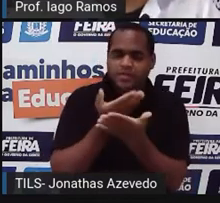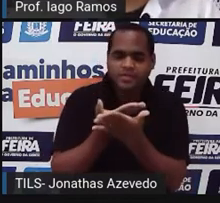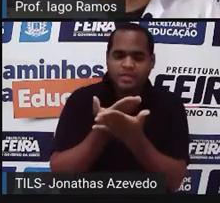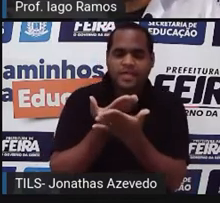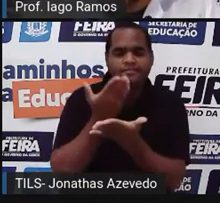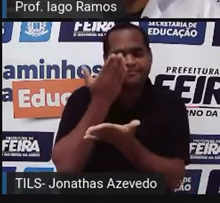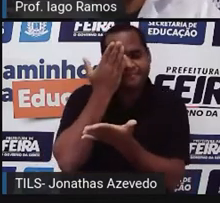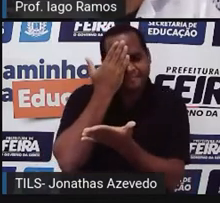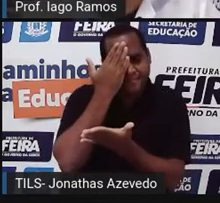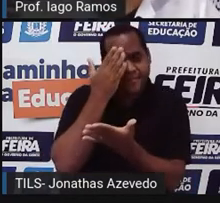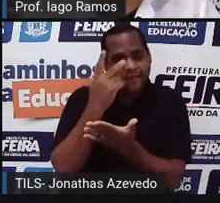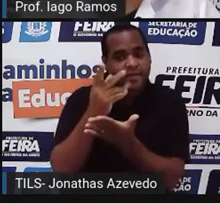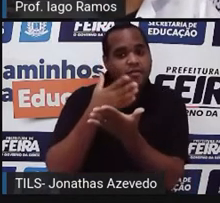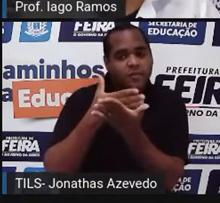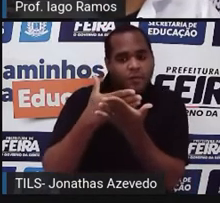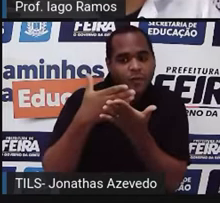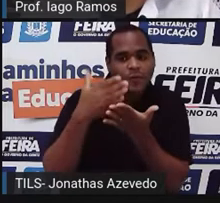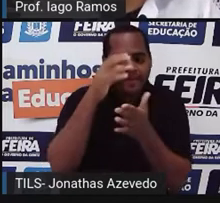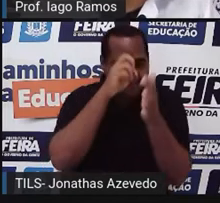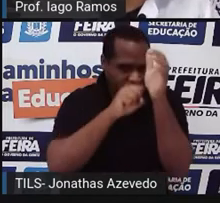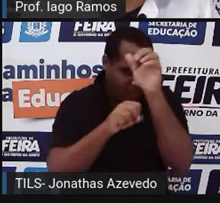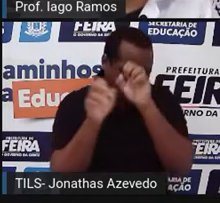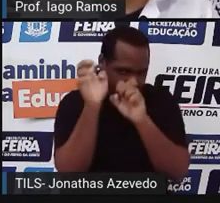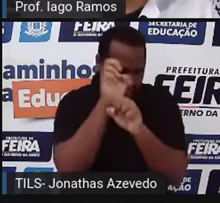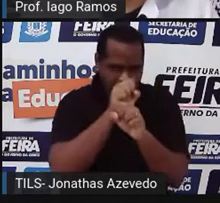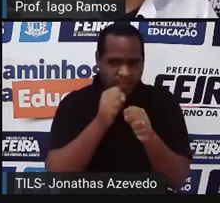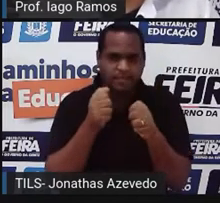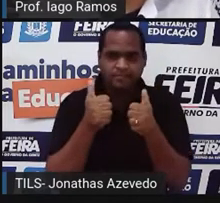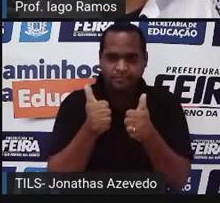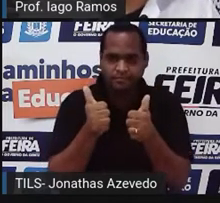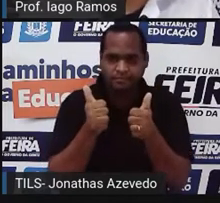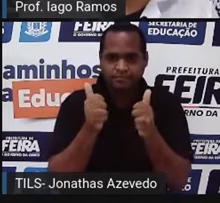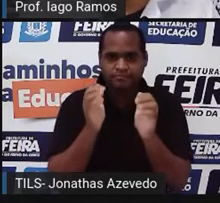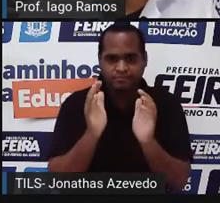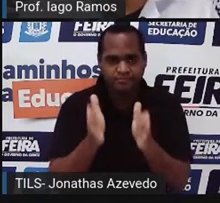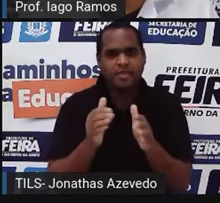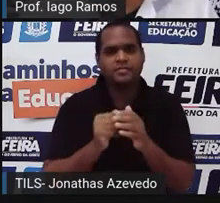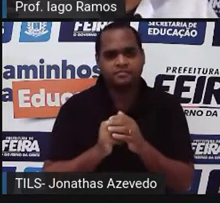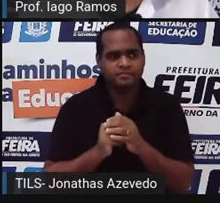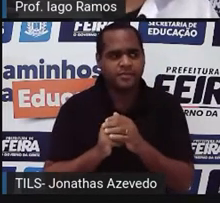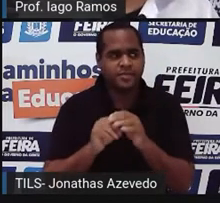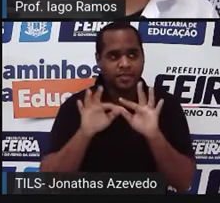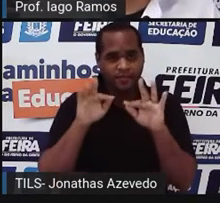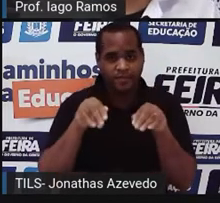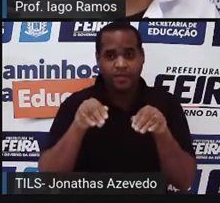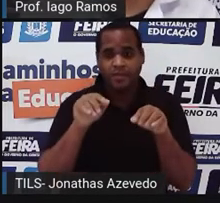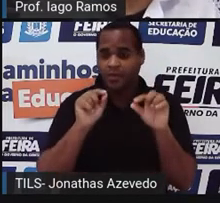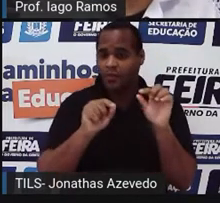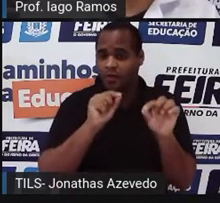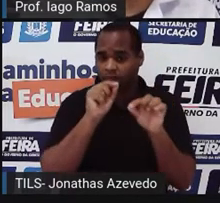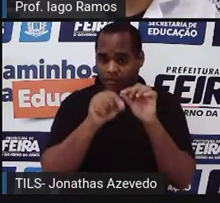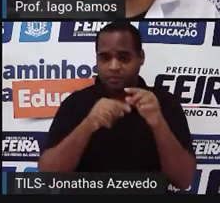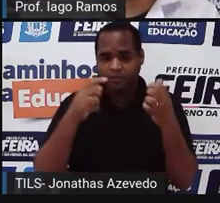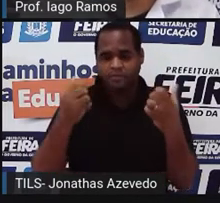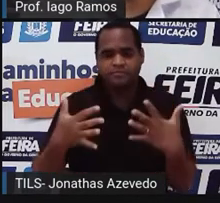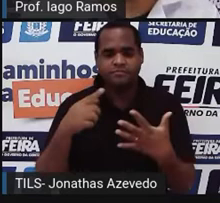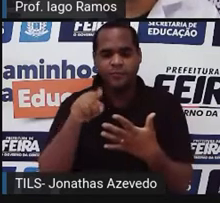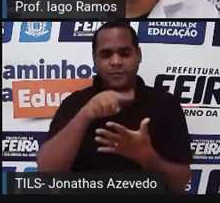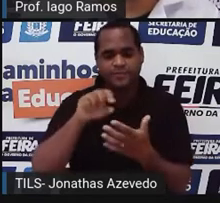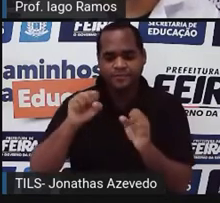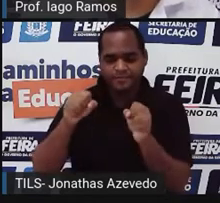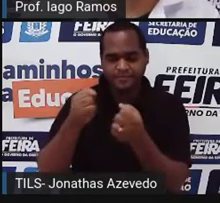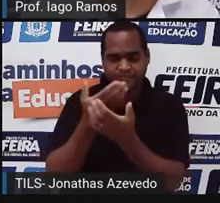gente já começou a aprender, tá bom? Mas afinal das contas, o que é que nós estamos